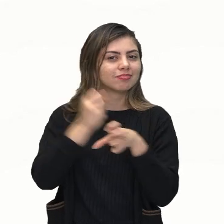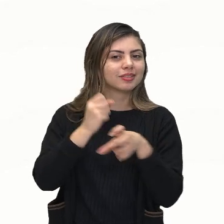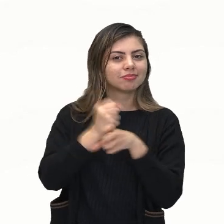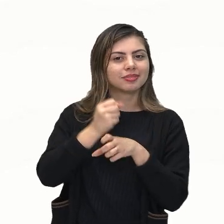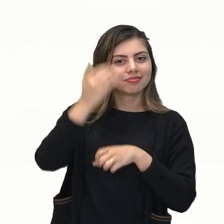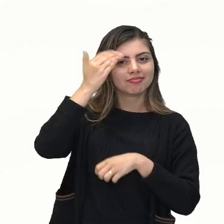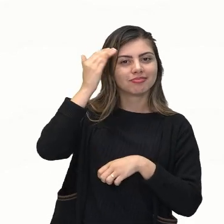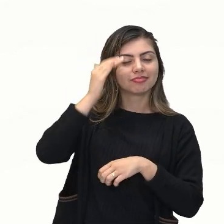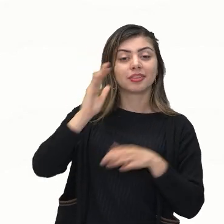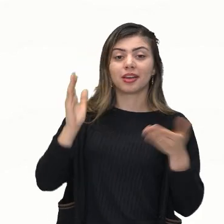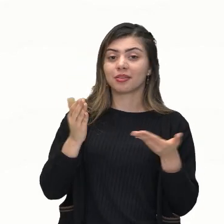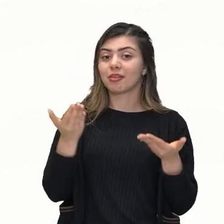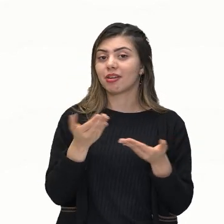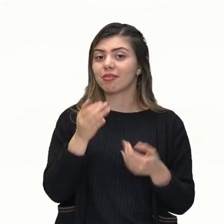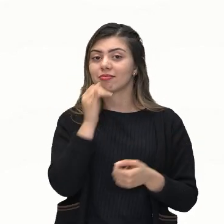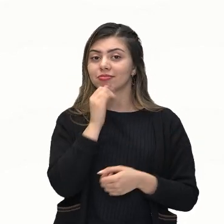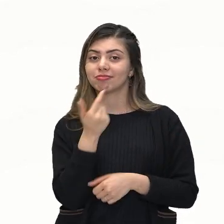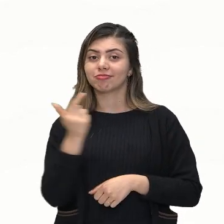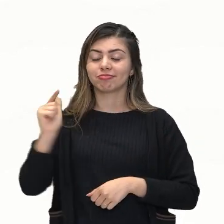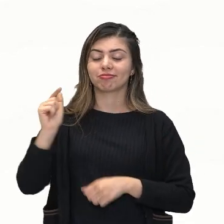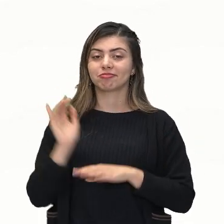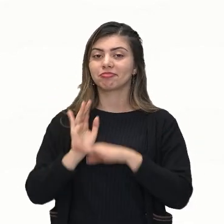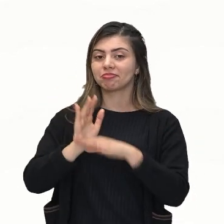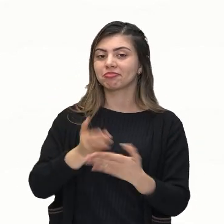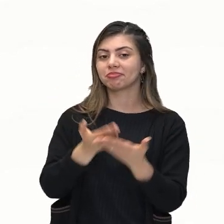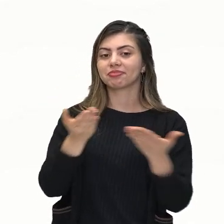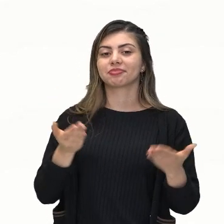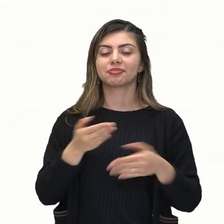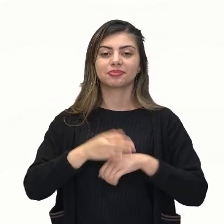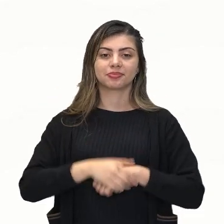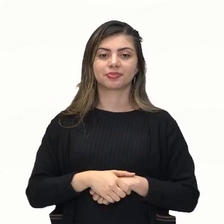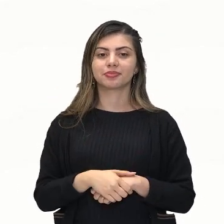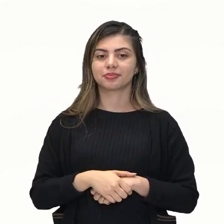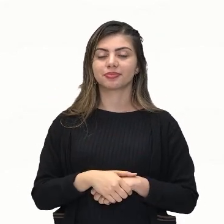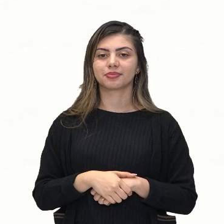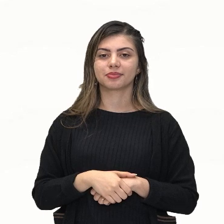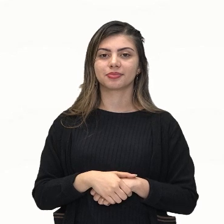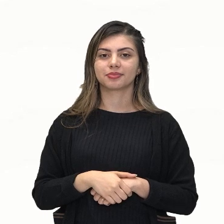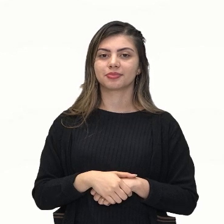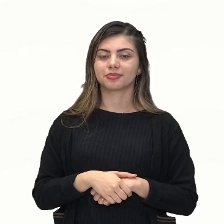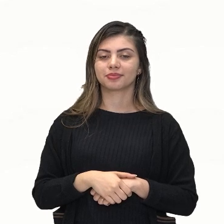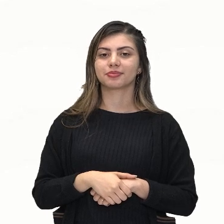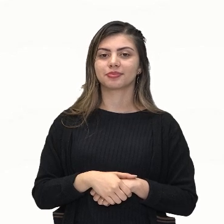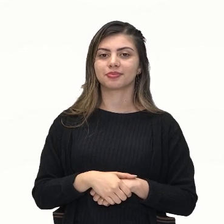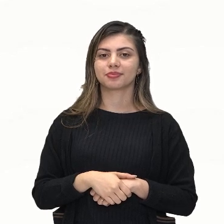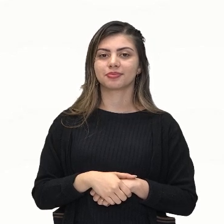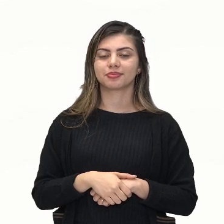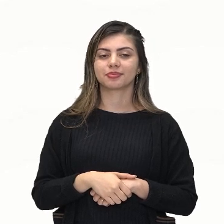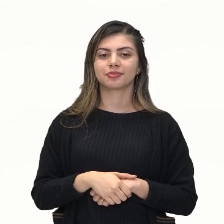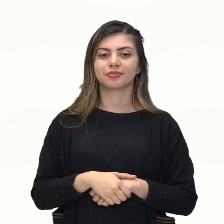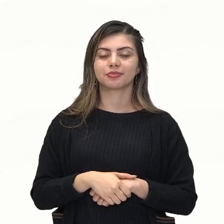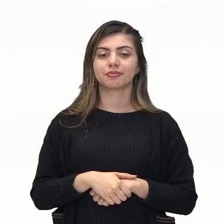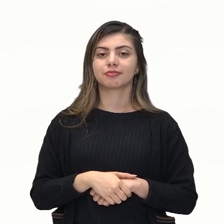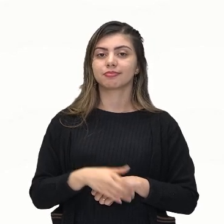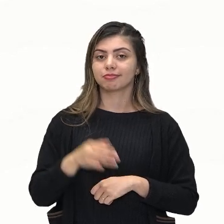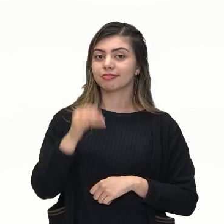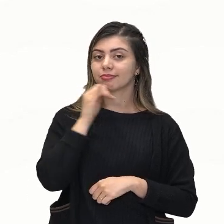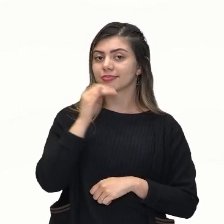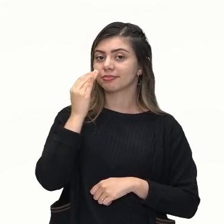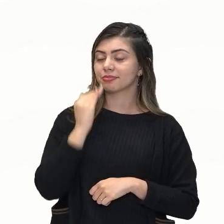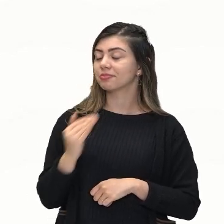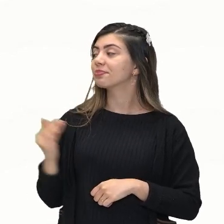Vamos lá para o nosso segundo exemplo? Vamos ver direitinho aí se vocês realmente aprenderam. Vamos lá.